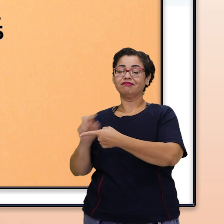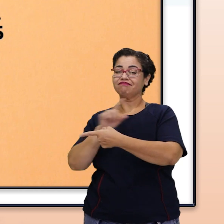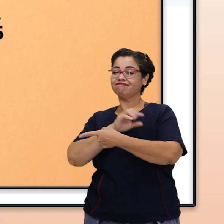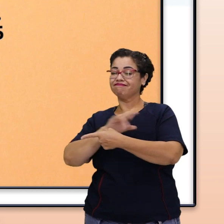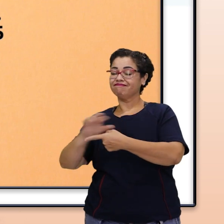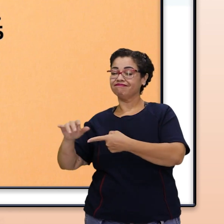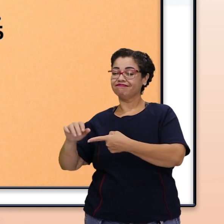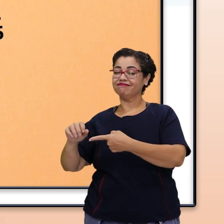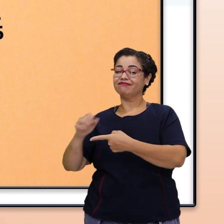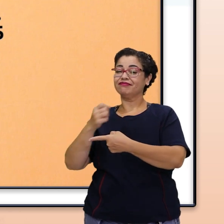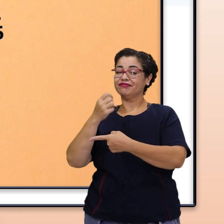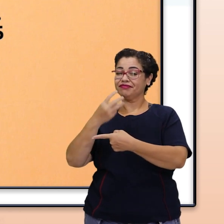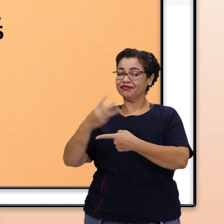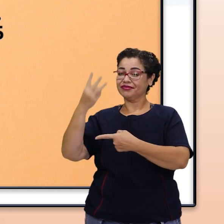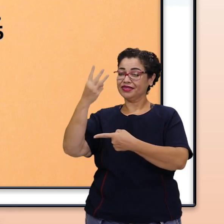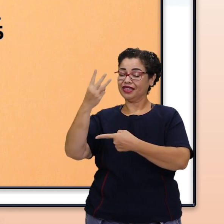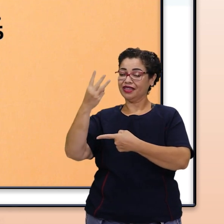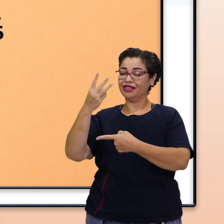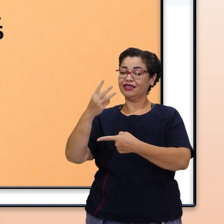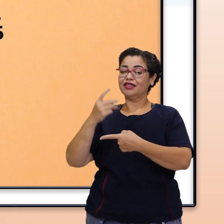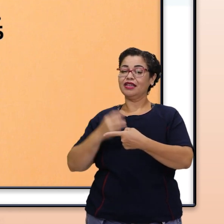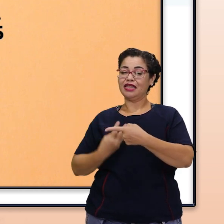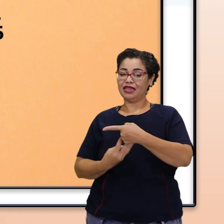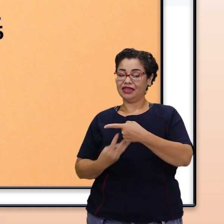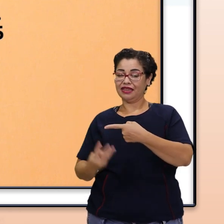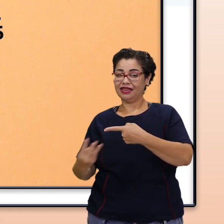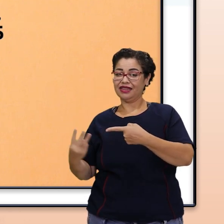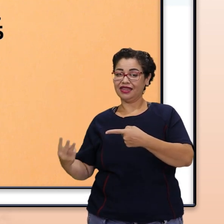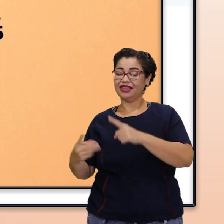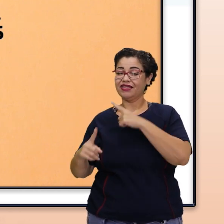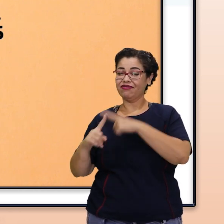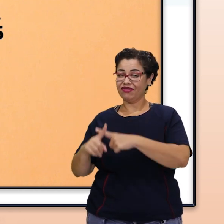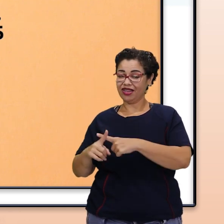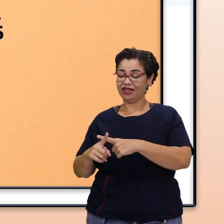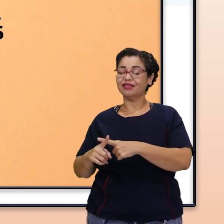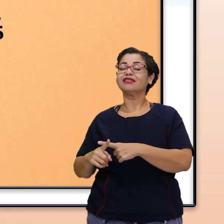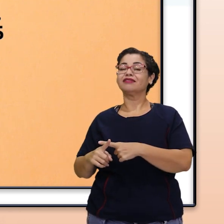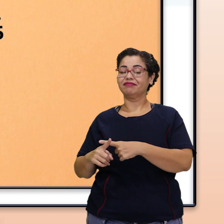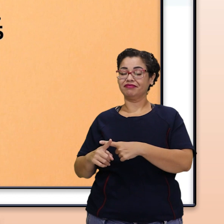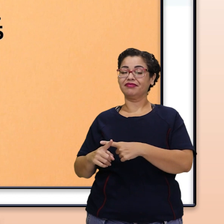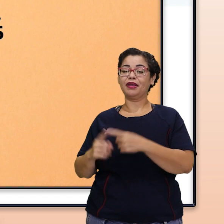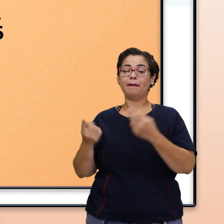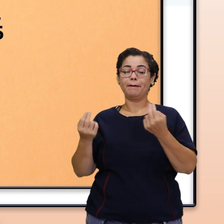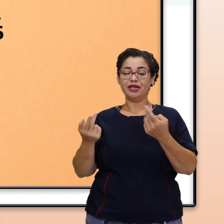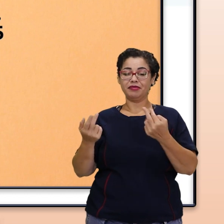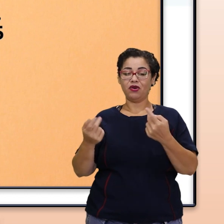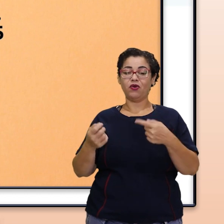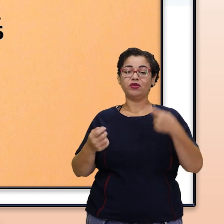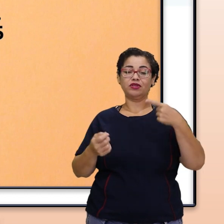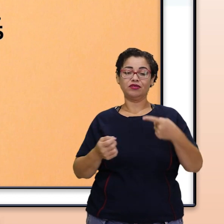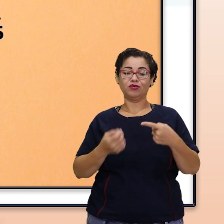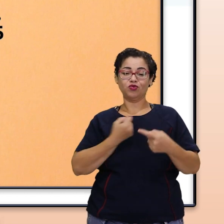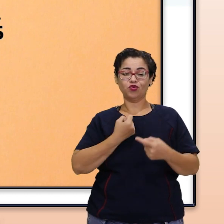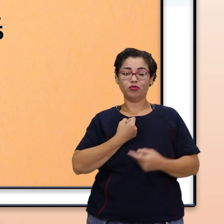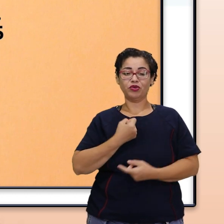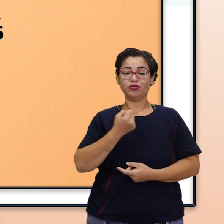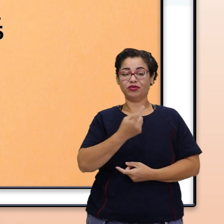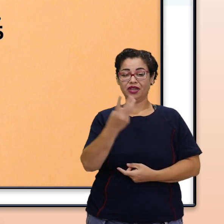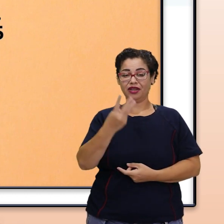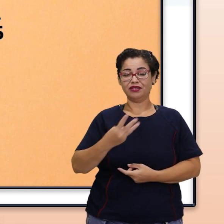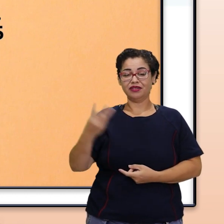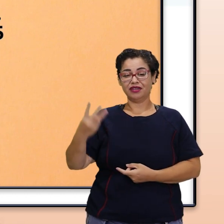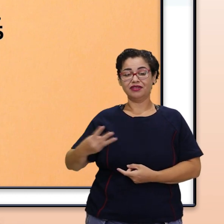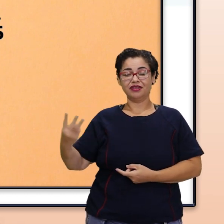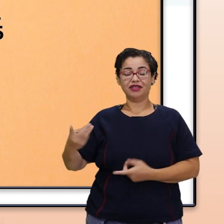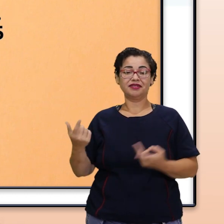2/5. Expoente 3 multiplica a base 3 vezes. Veja que isso é o mesmo que elevar o